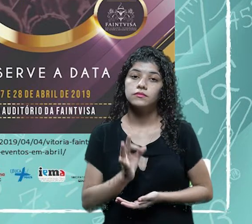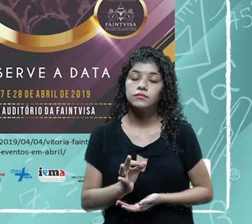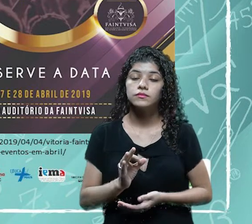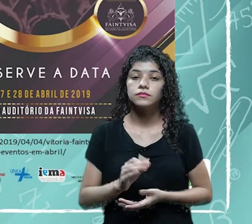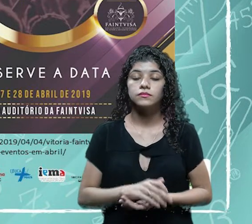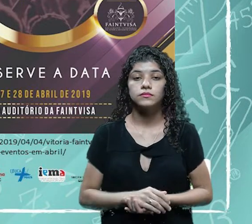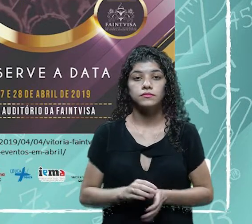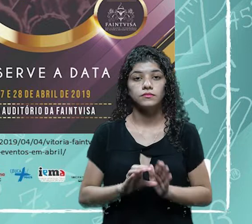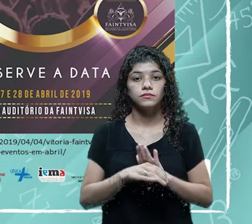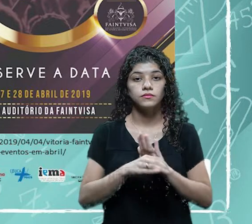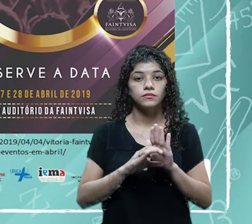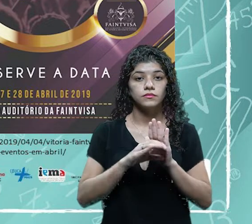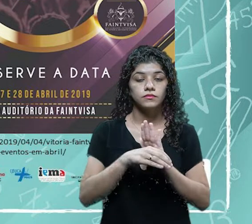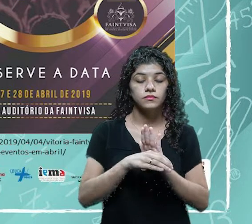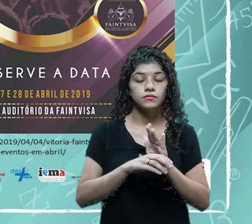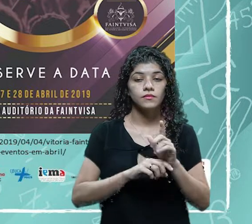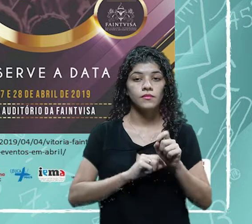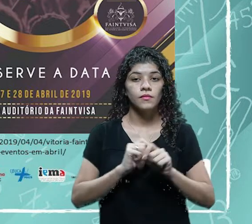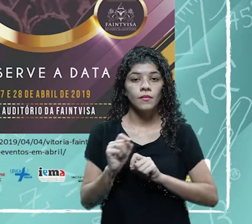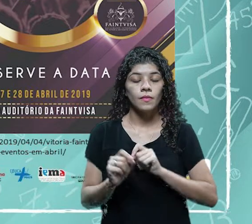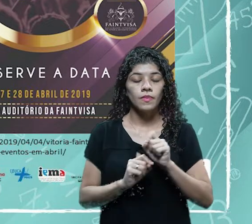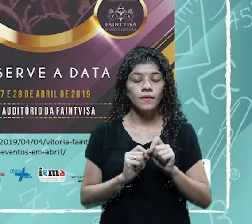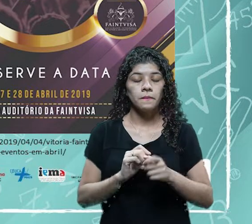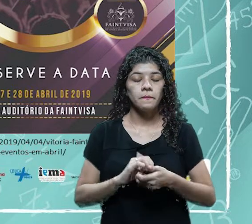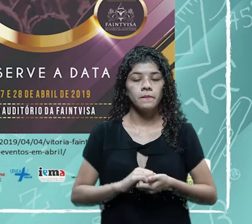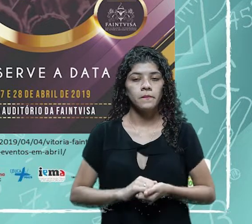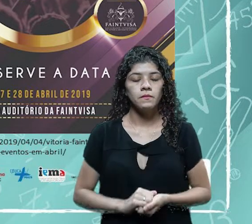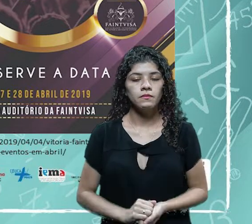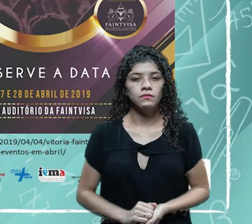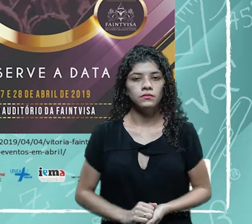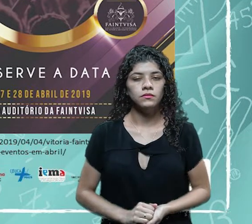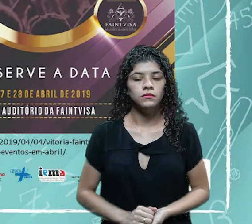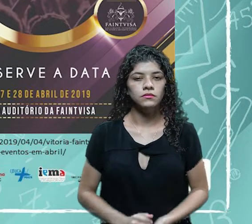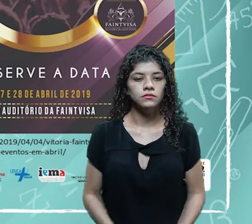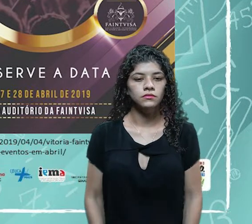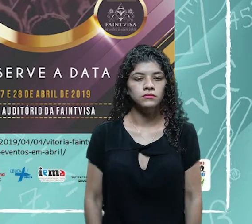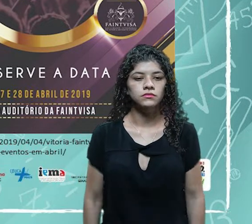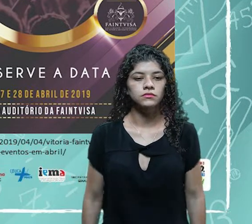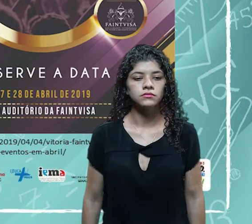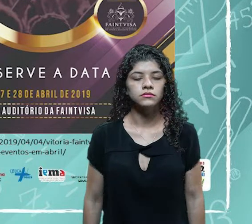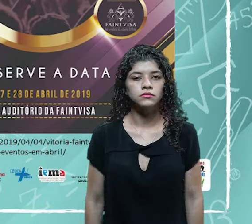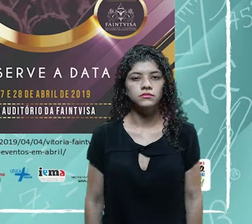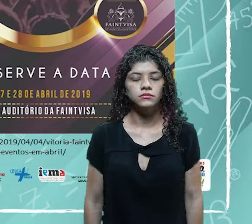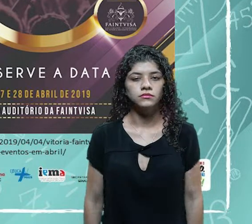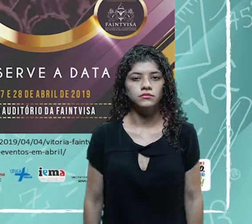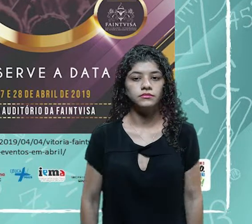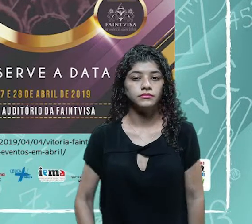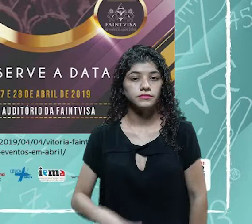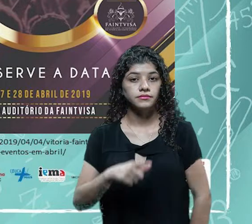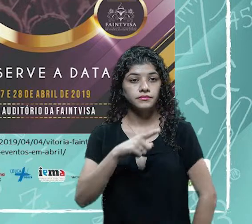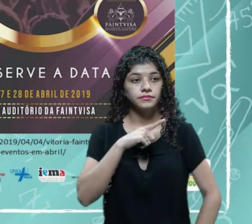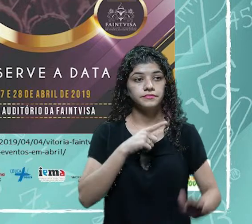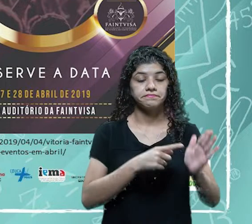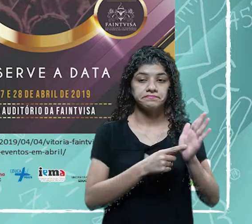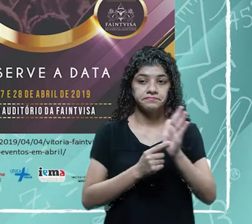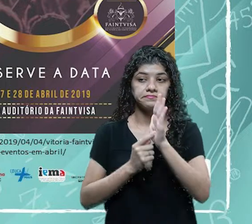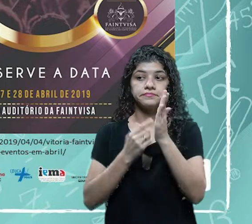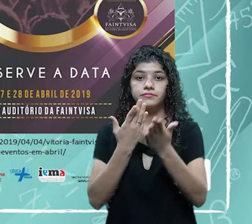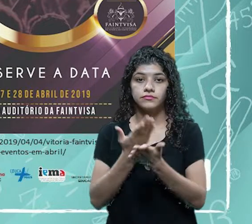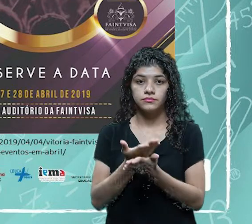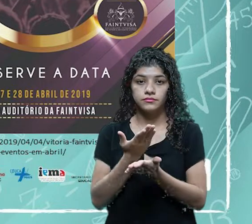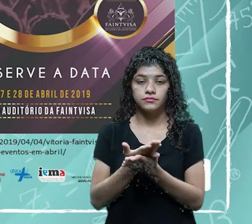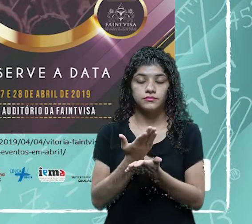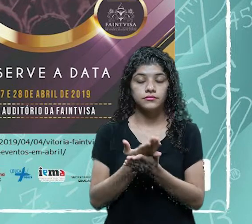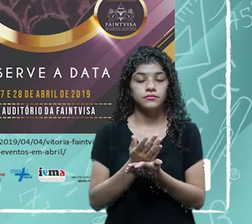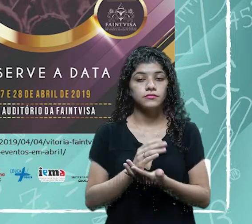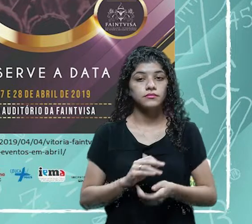sobre esse conceito a gente trata de uma aula oficina a gente sabe